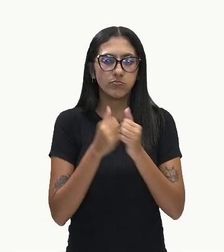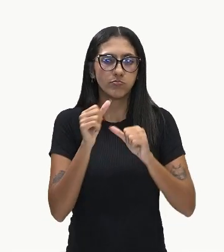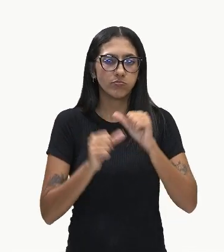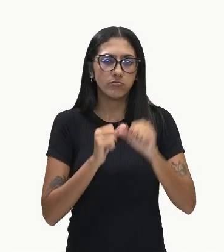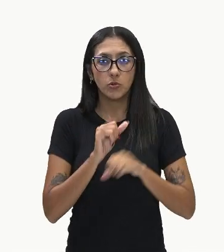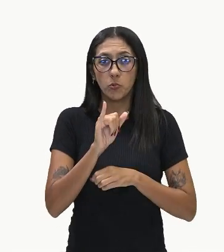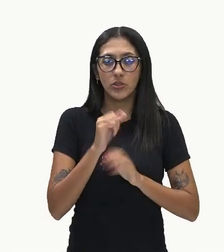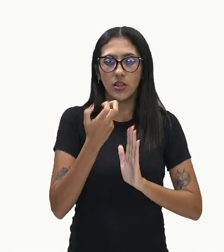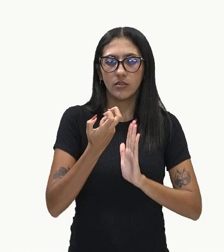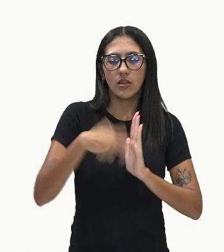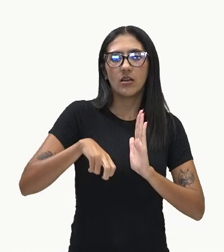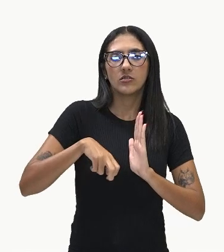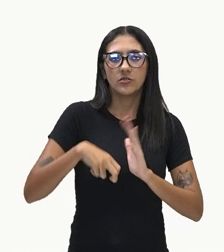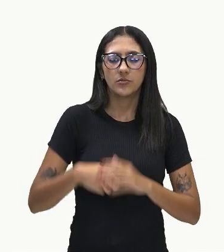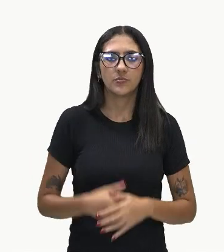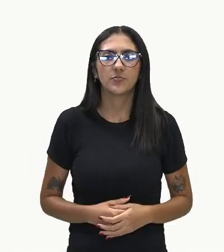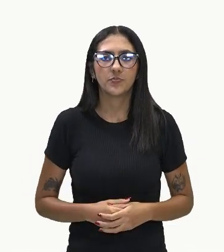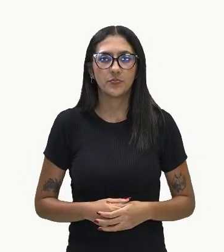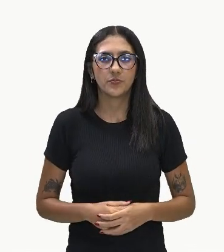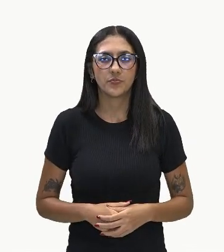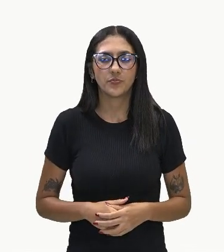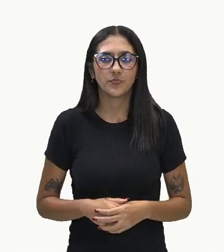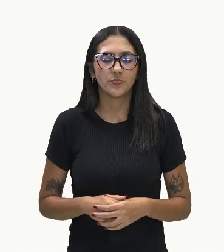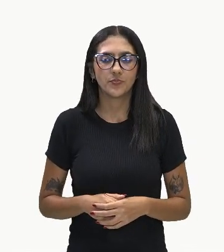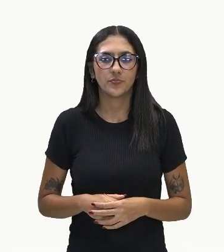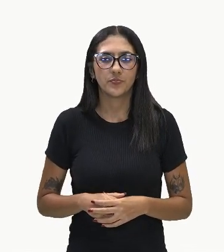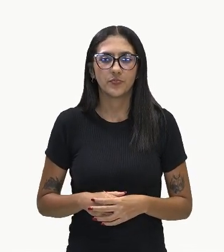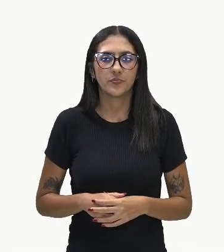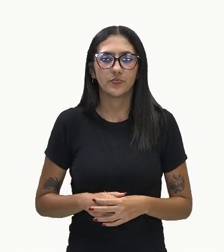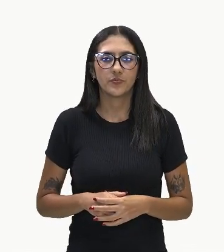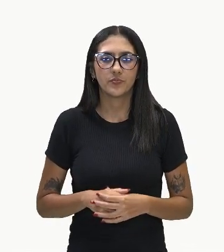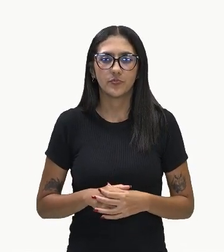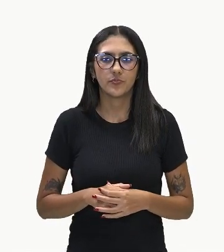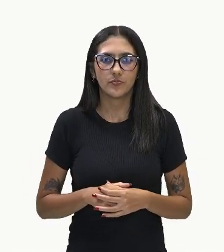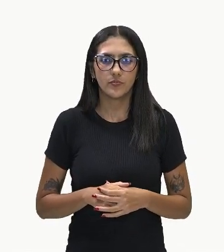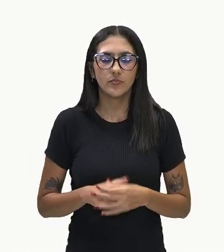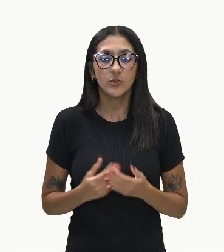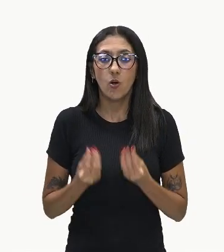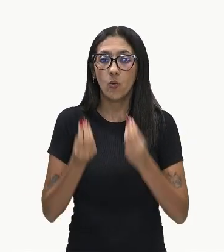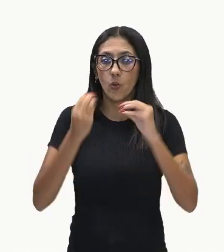minha taxa na minha fórmula. Então, eu posso colocar aqui minha taxa como